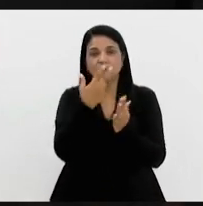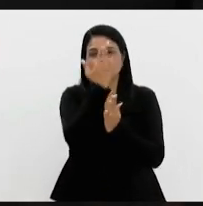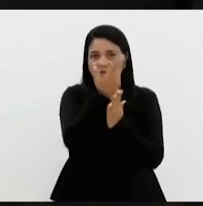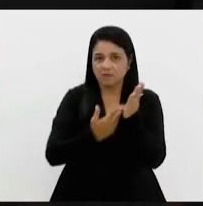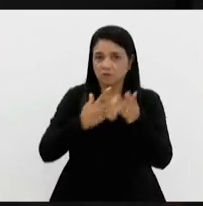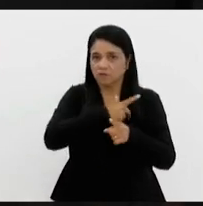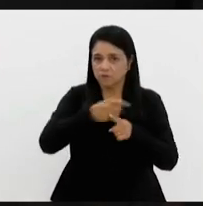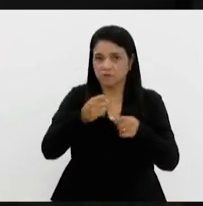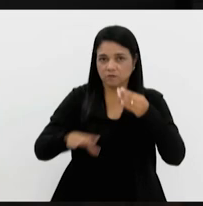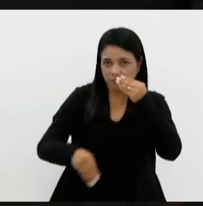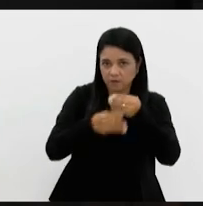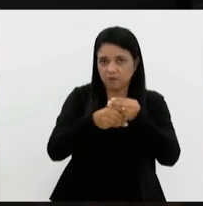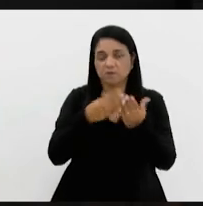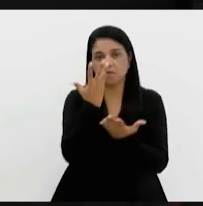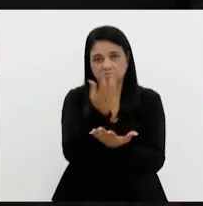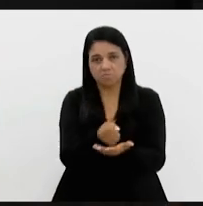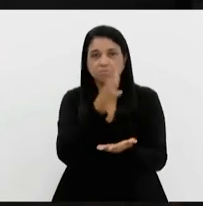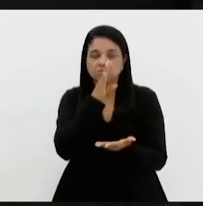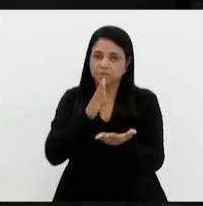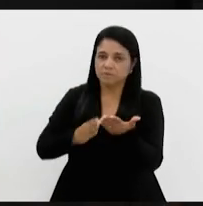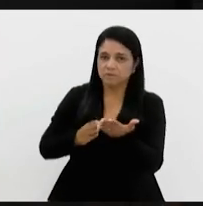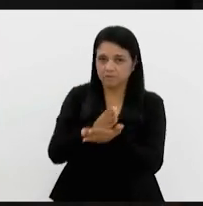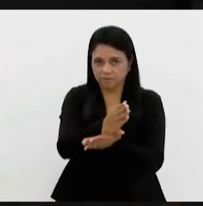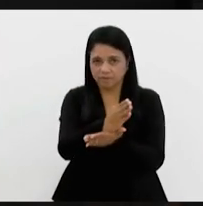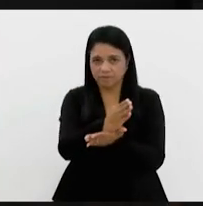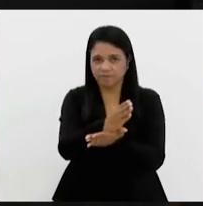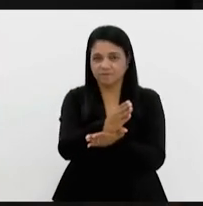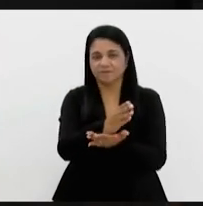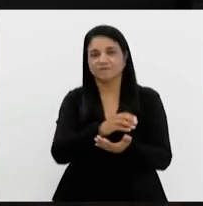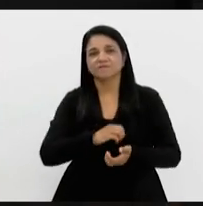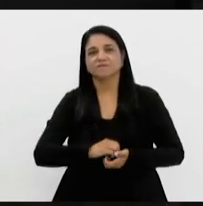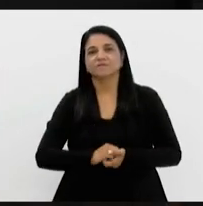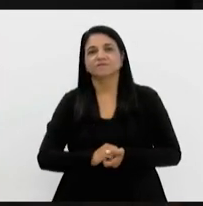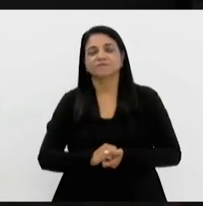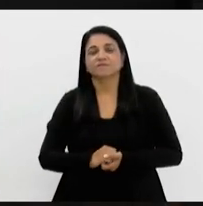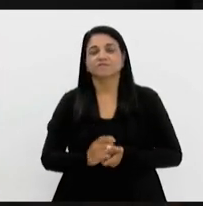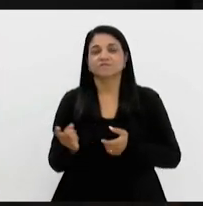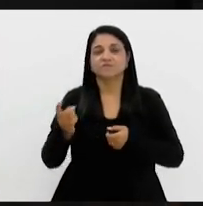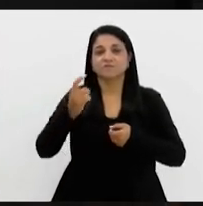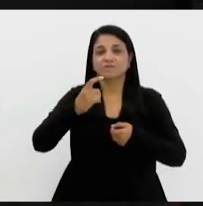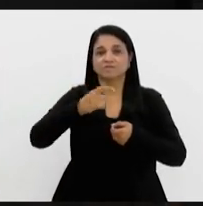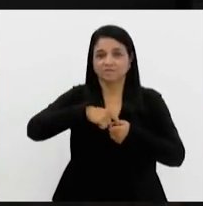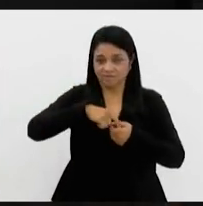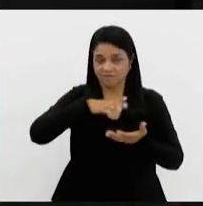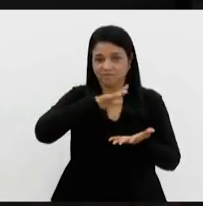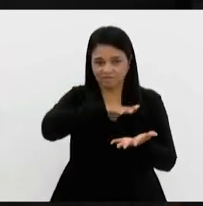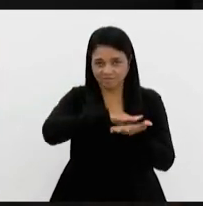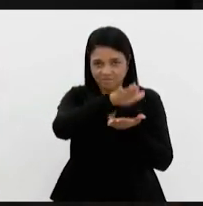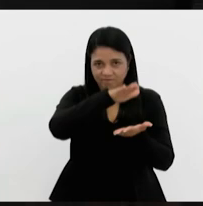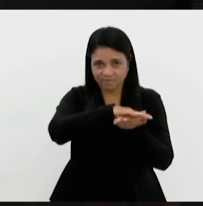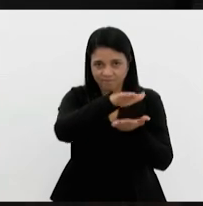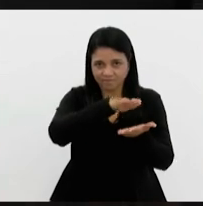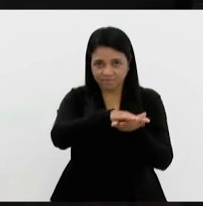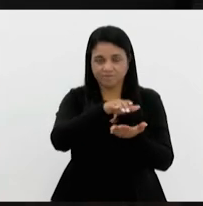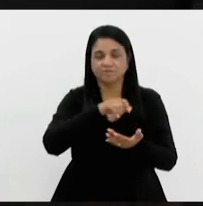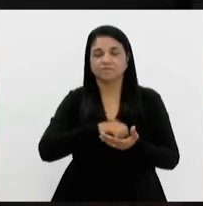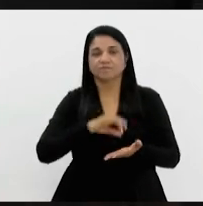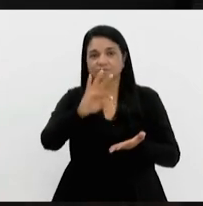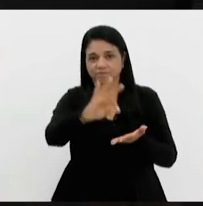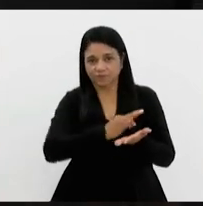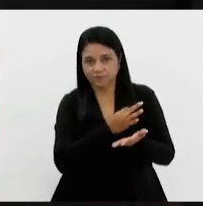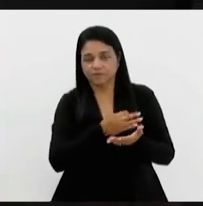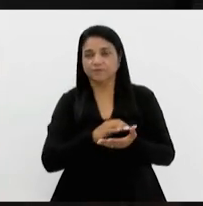do vencido, assim emendado. Os senhores que aprovam, permaneçam como estão. Aprovado. Vai autógrafo. Presidente, rapidamente, Link, só